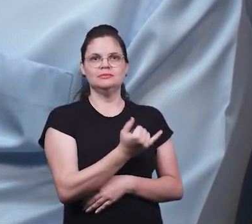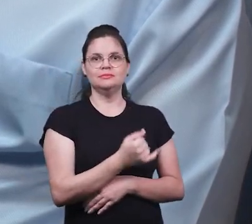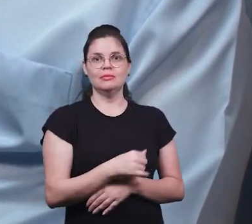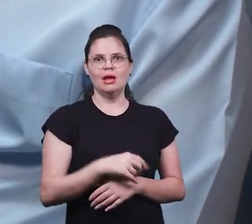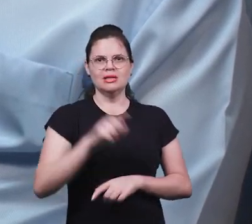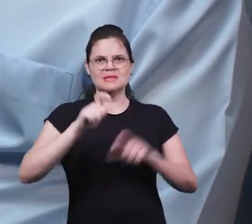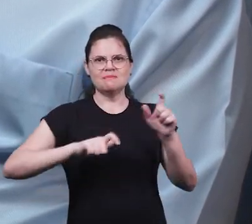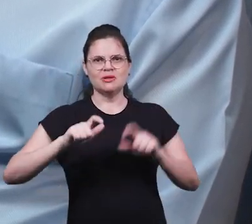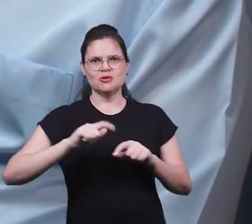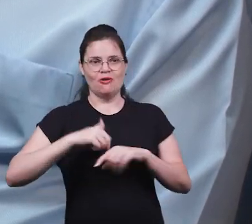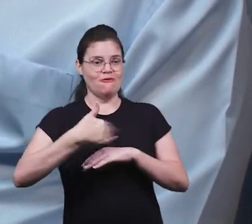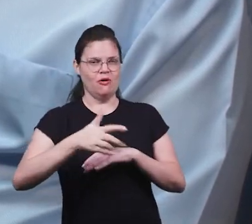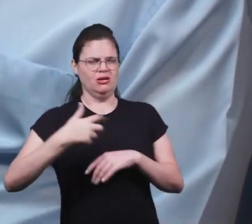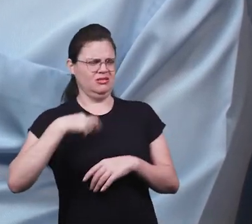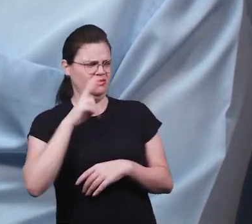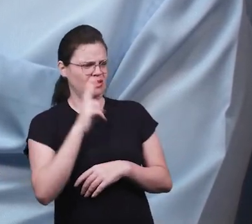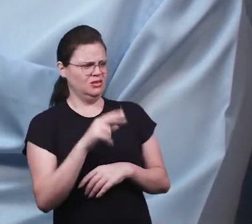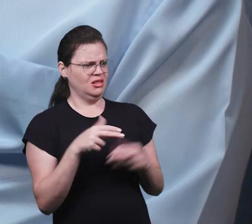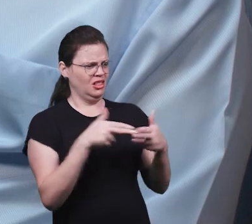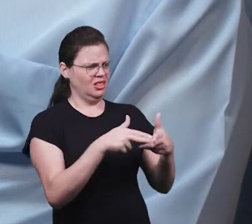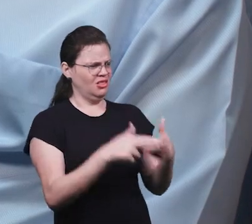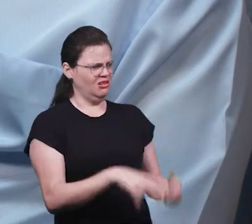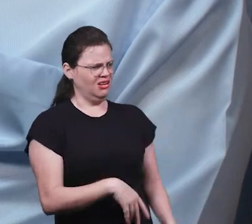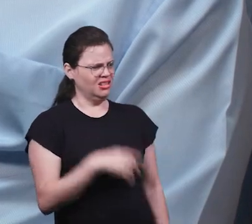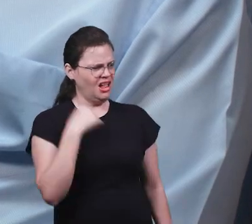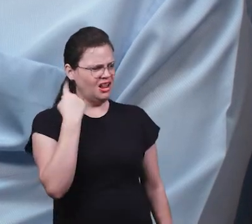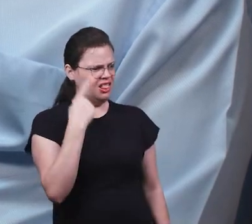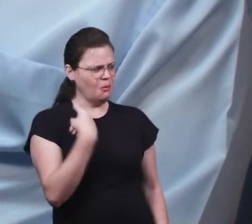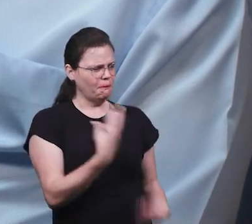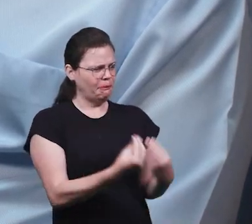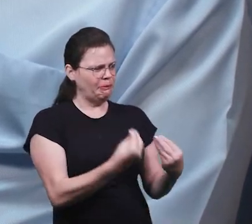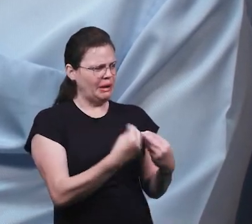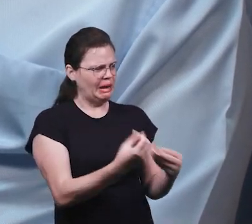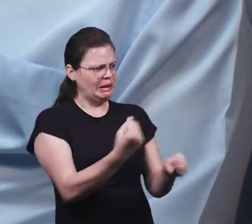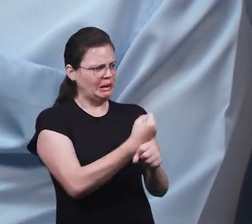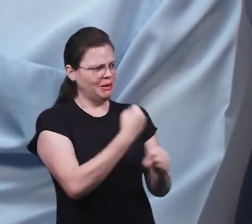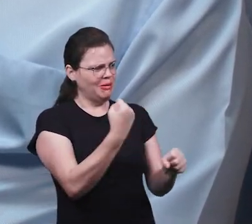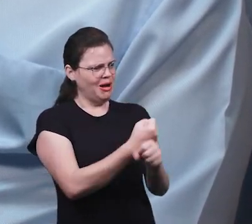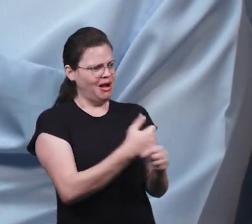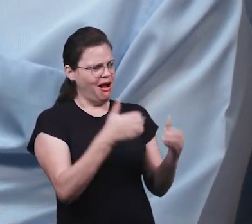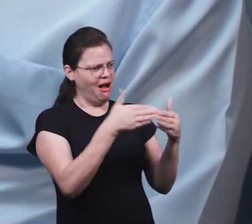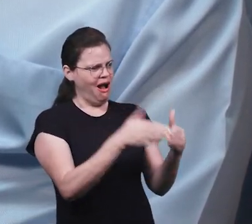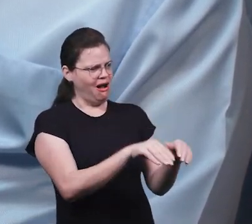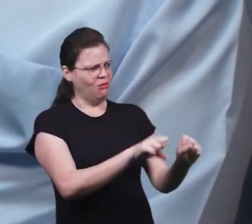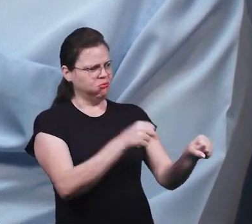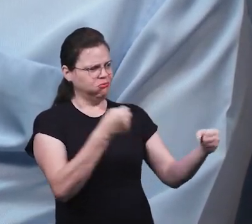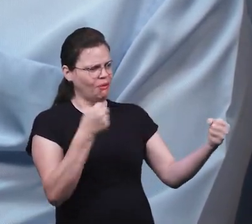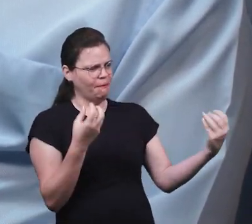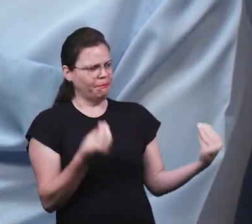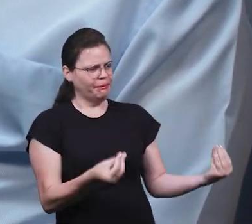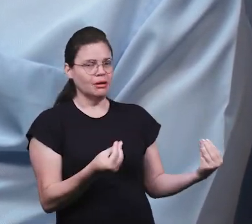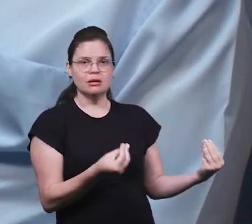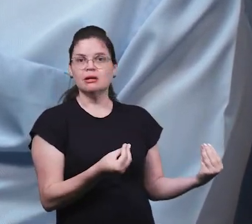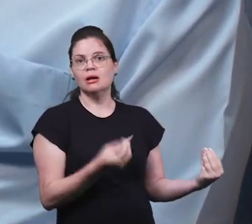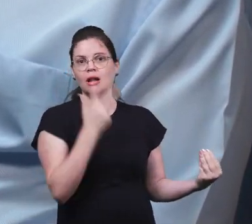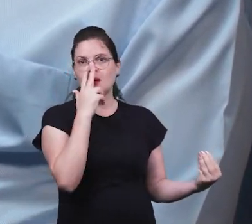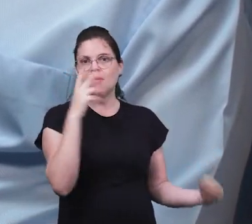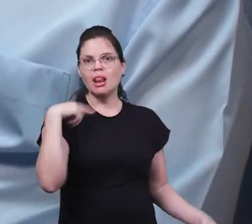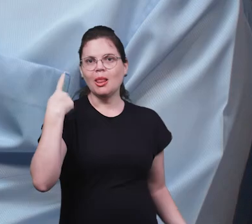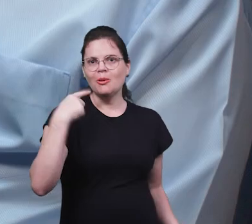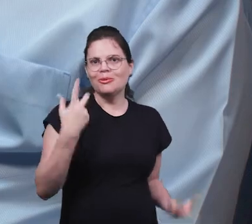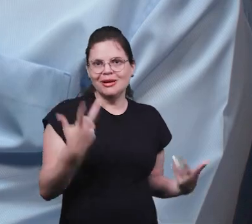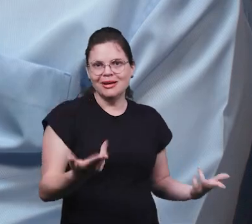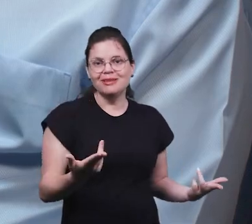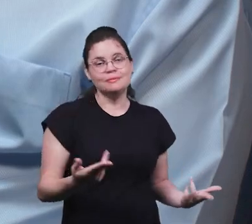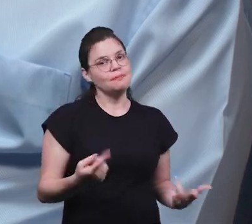isso. Noé não está bem. Noé não está bem, Noé não tem lógica. Mas é você crer em Deus. Então é